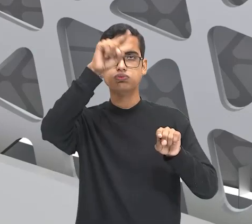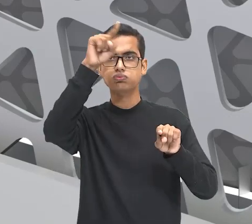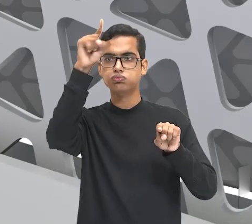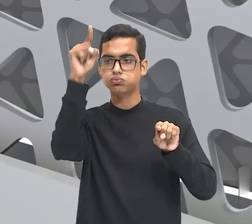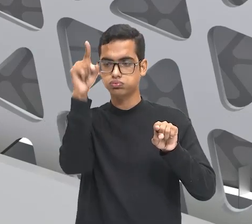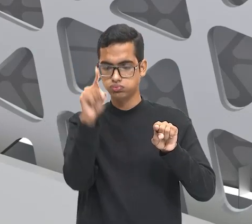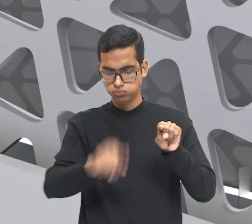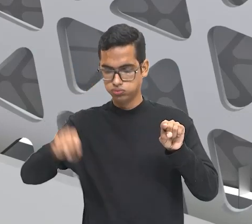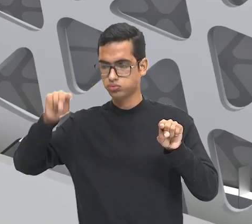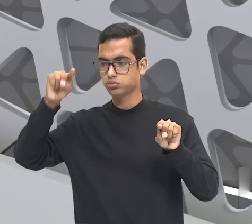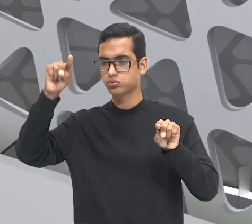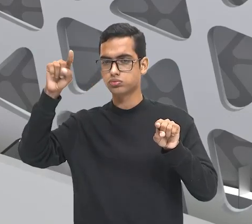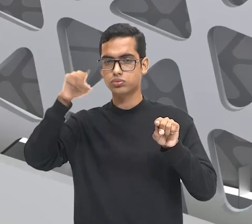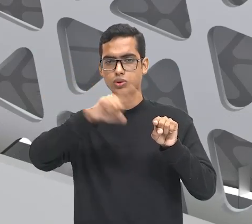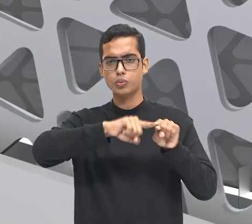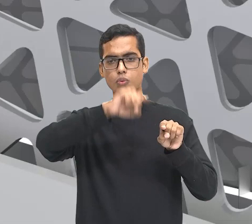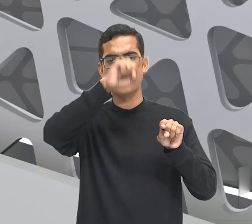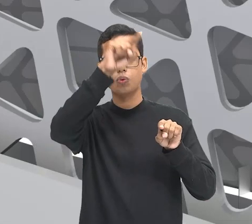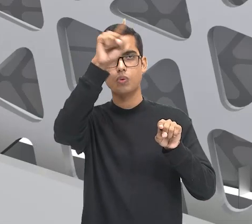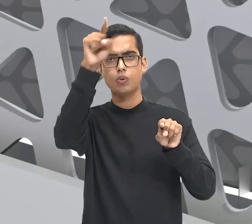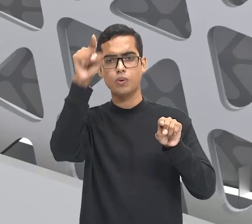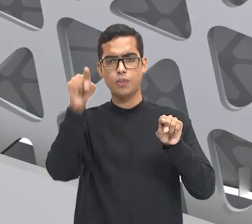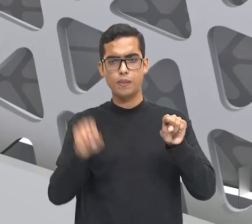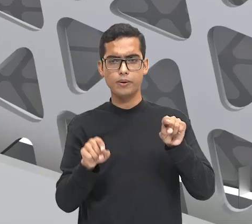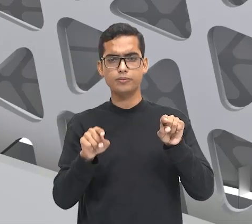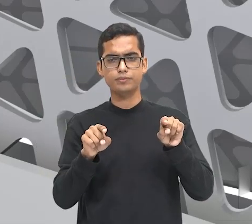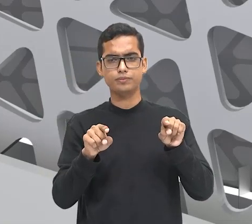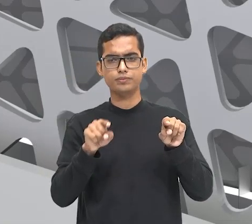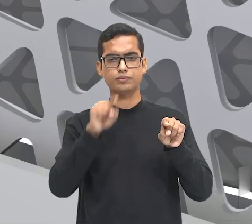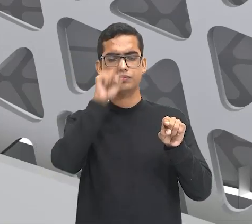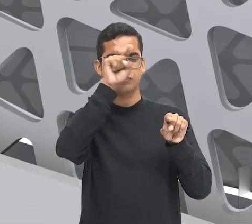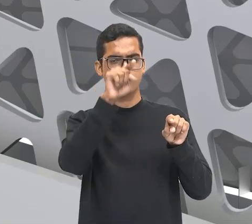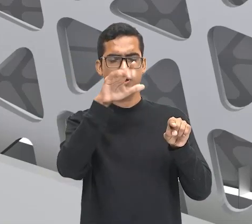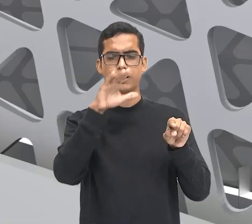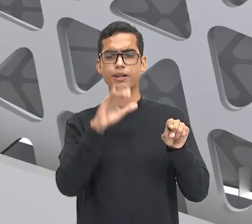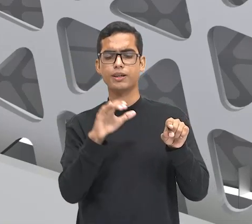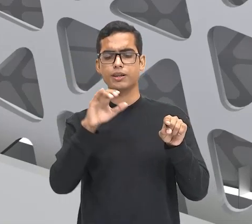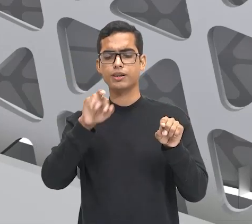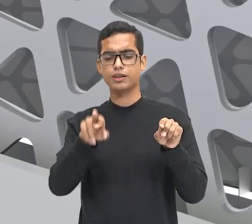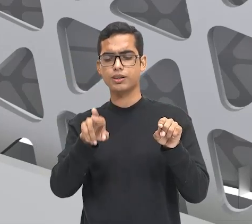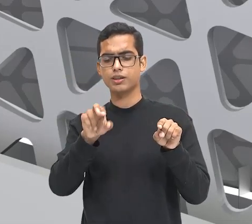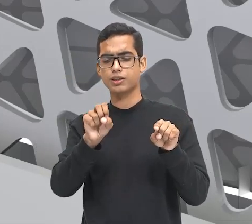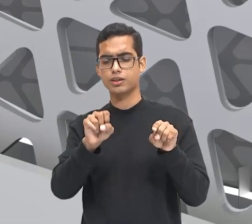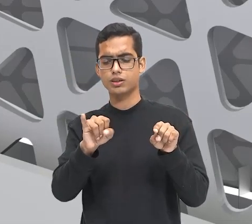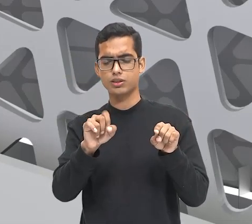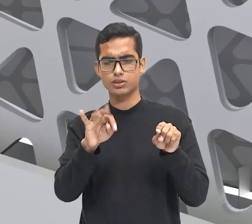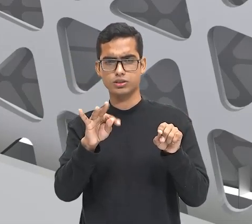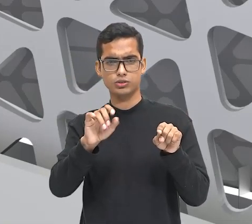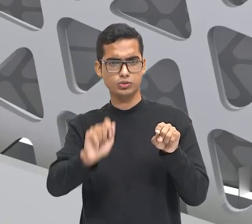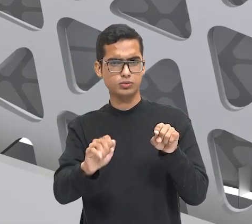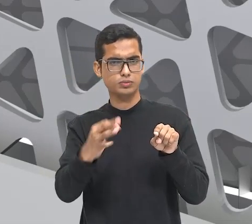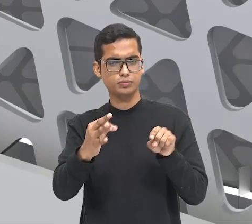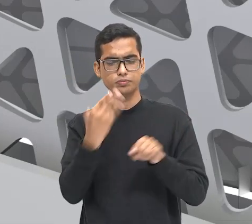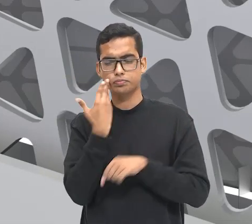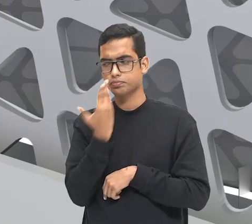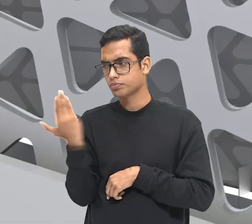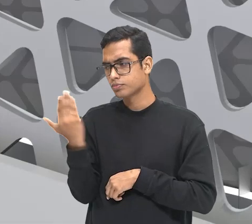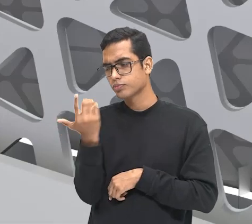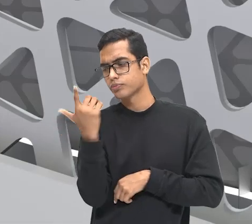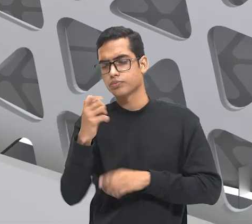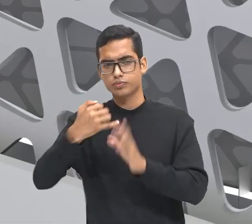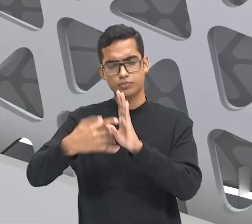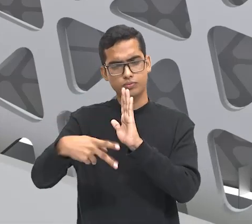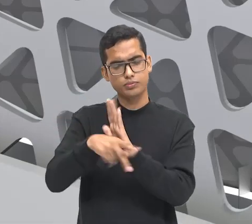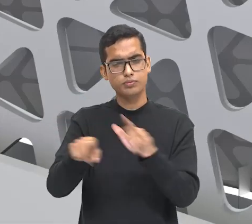onda, certo? Ponto que vai lá até a crista, que é a amplitude, como a gente pôde observar, certo? Uma